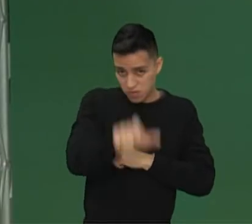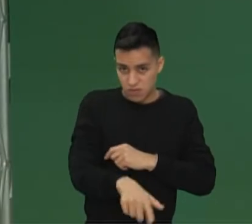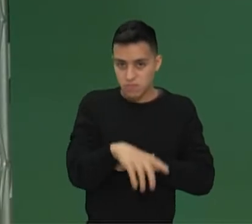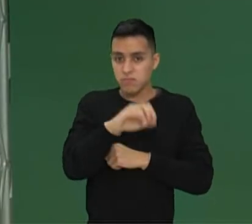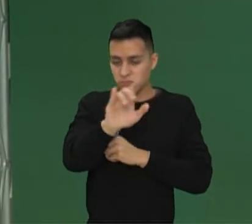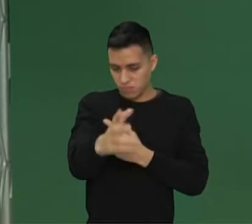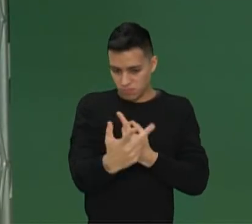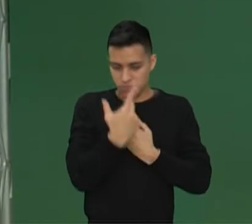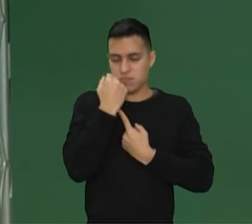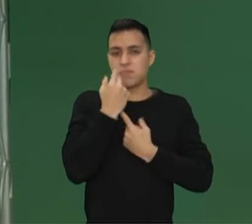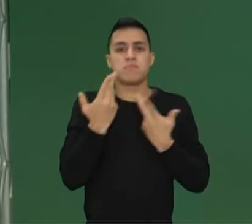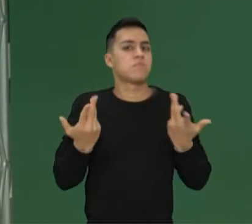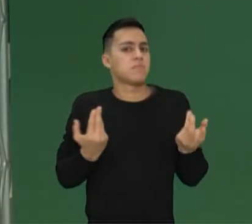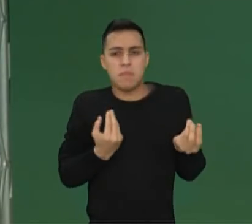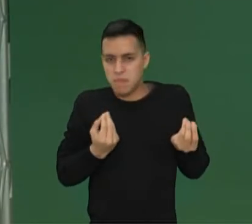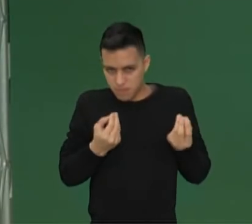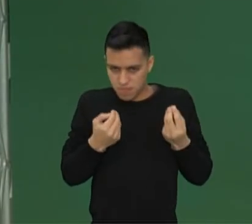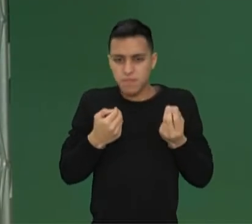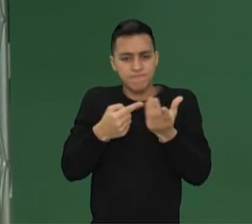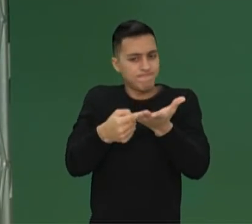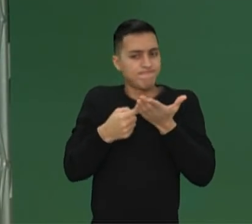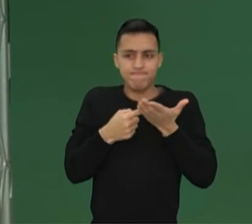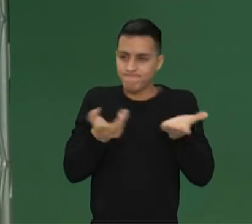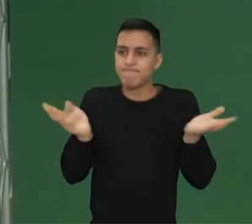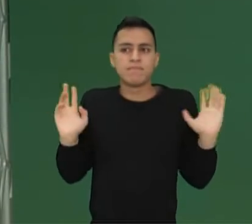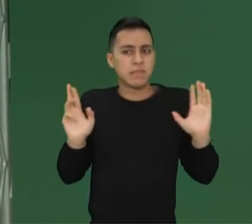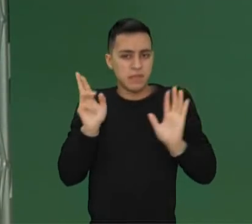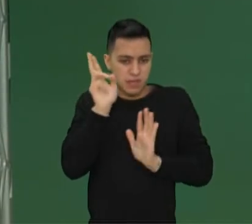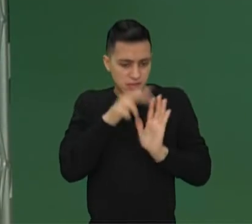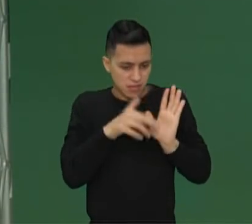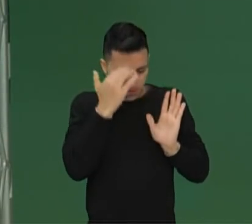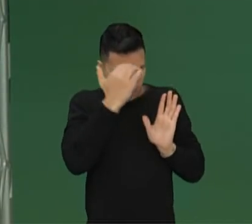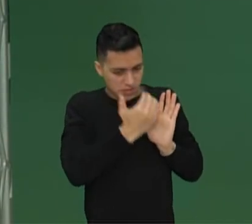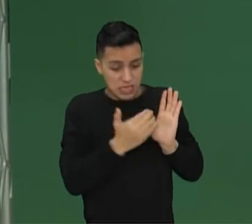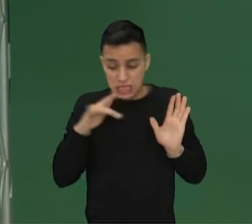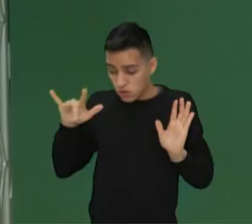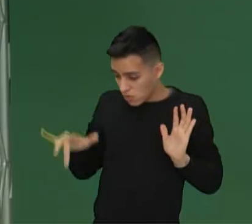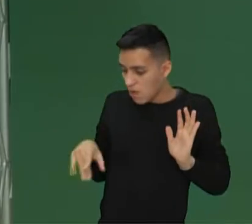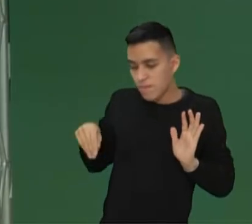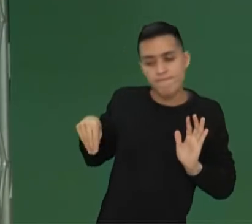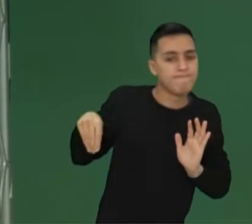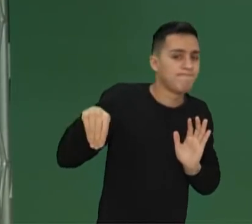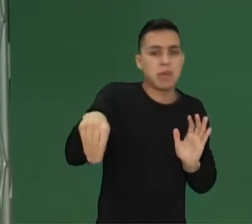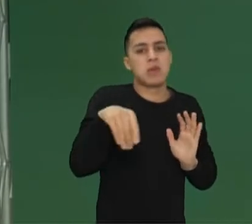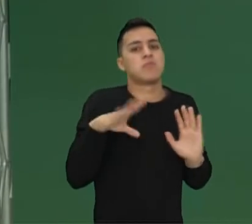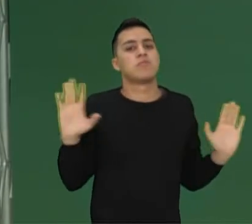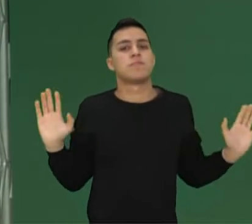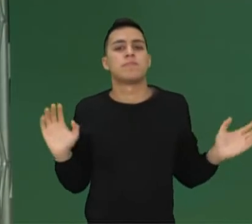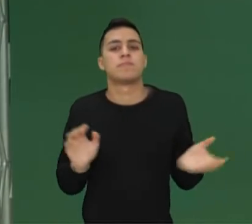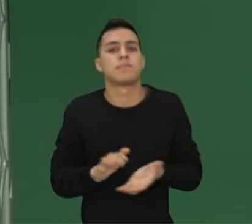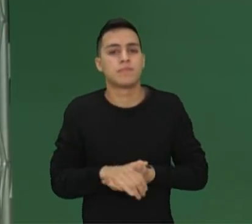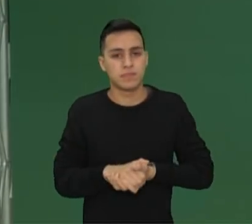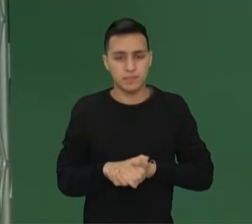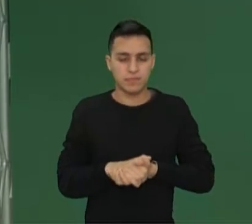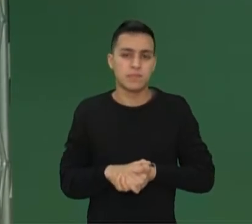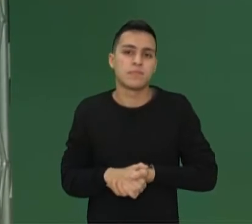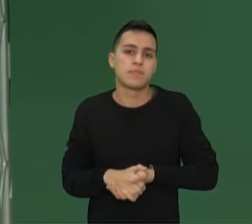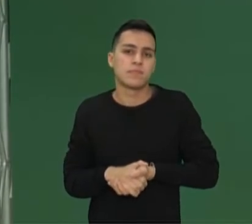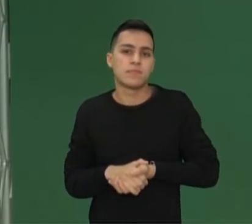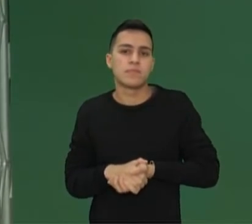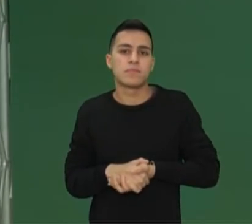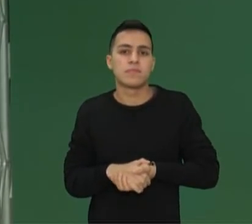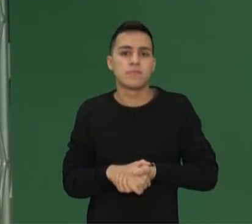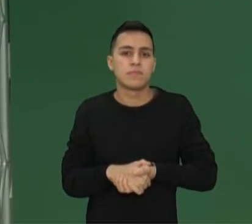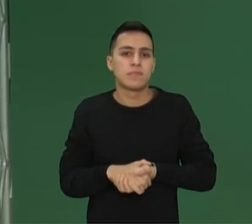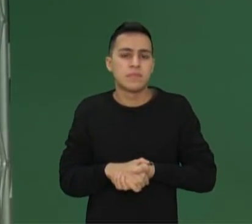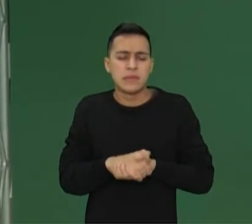se o adversário vencer, aí já é uma regra também. Tocou na peça, mexeu, é peça mexida. Então,